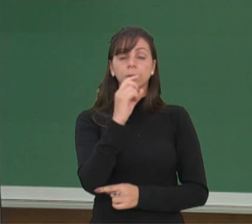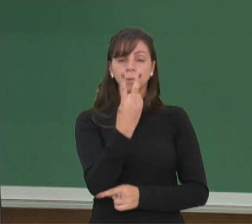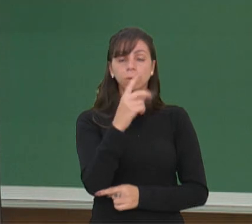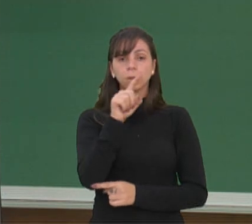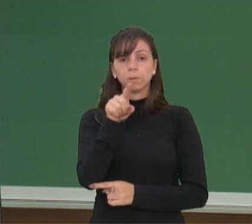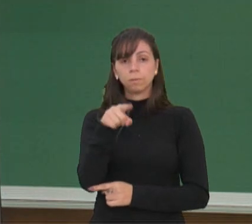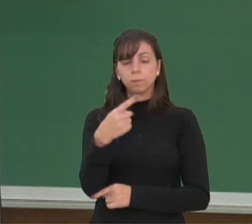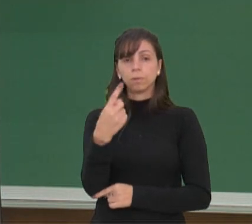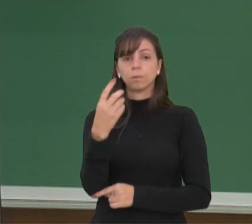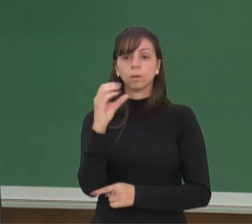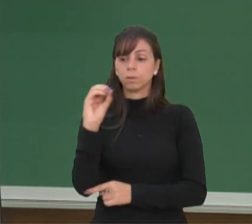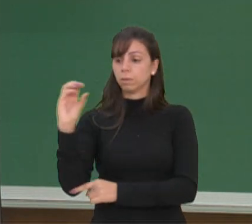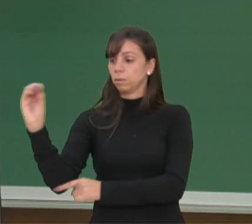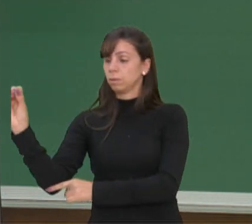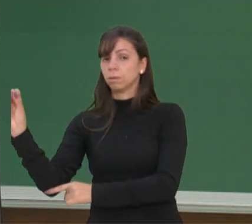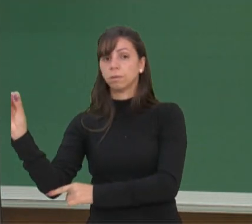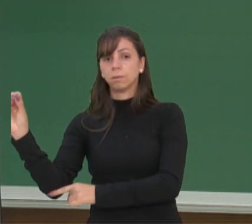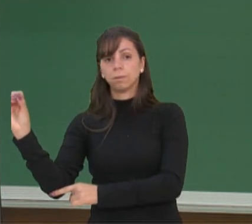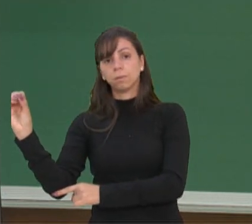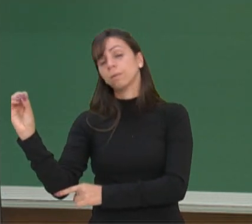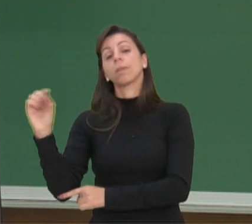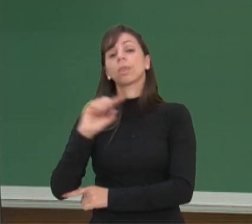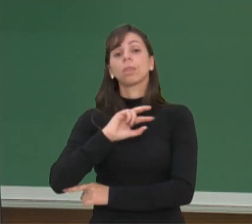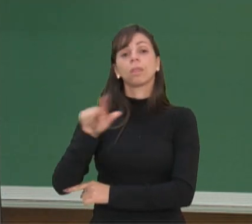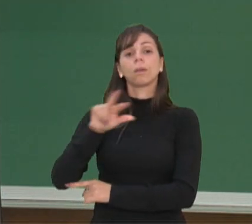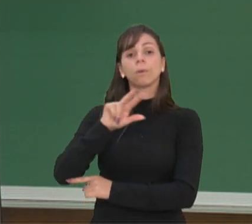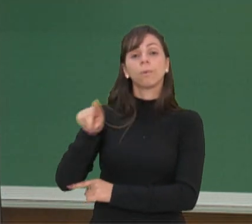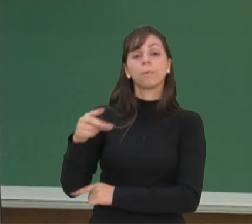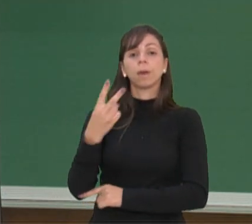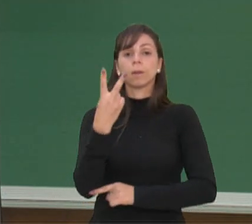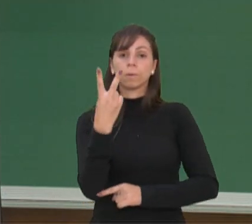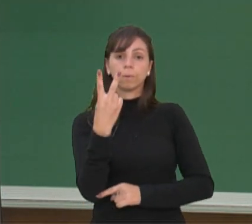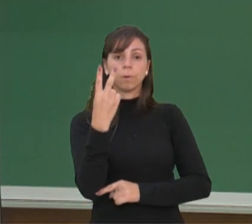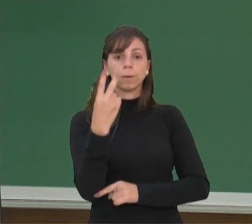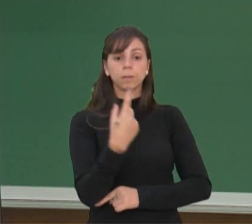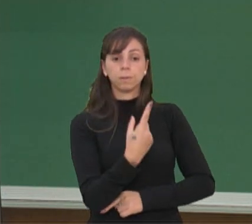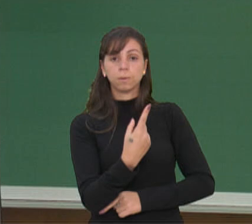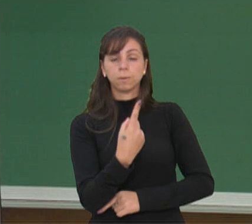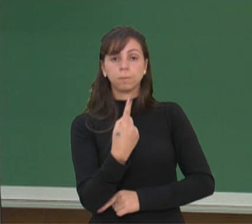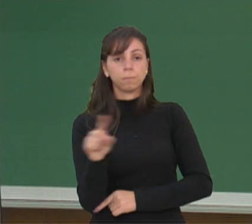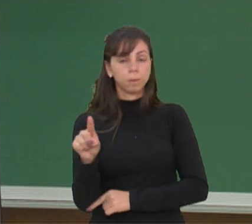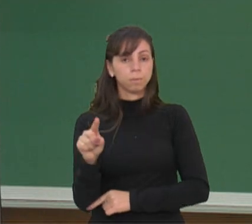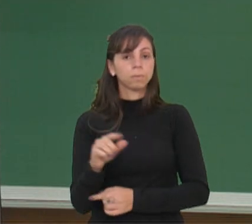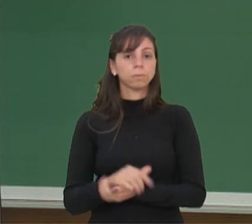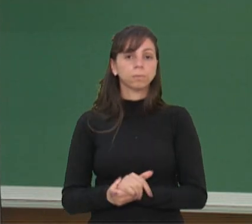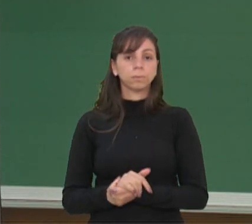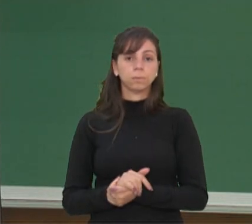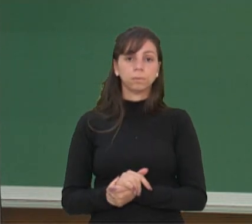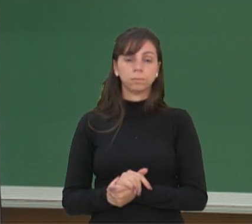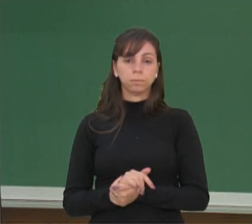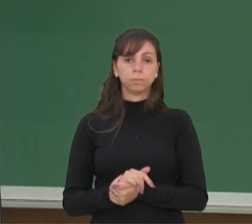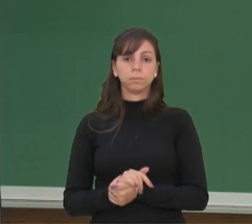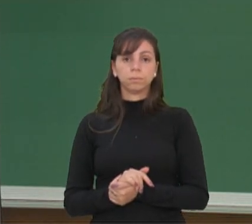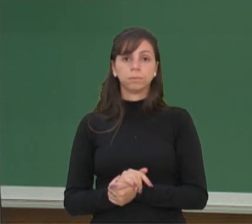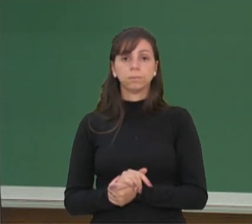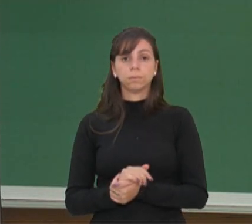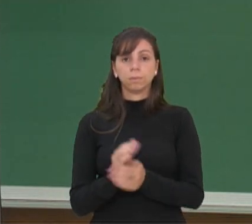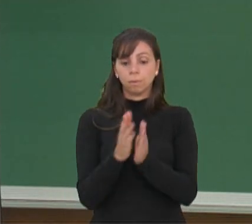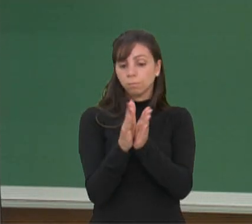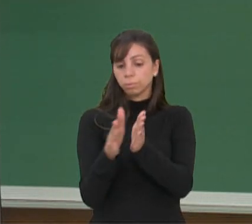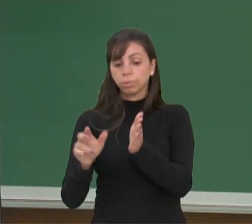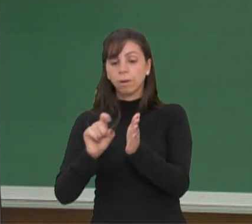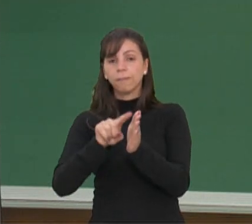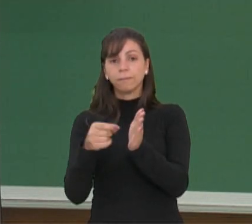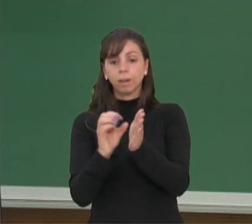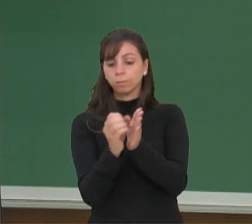2,000 não é 2 sobre 1000. É 2. 2 sobre 1. Porque não tem casa decimal. Aqueles zeros depois da vírgula não